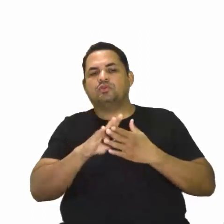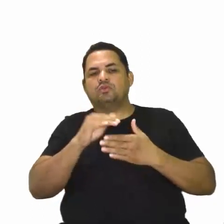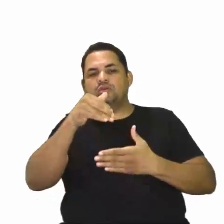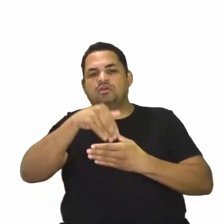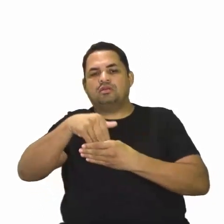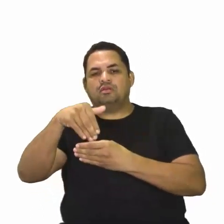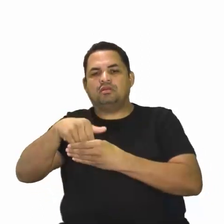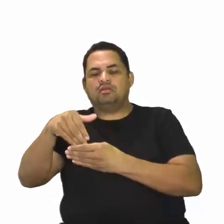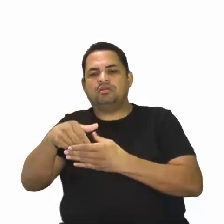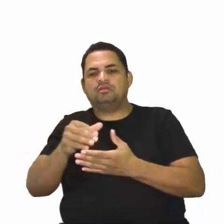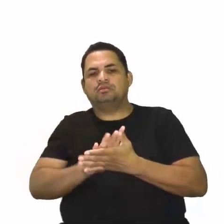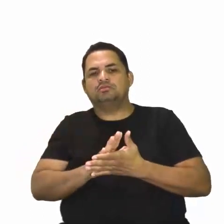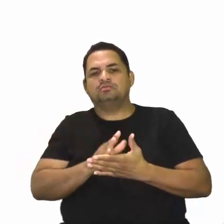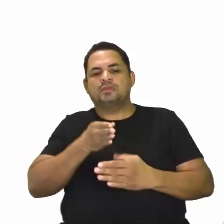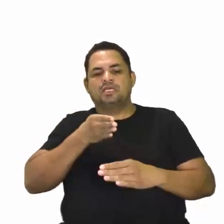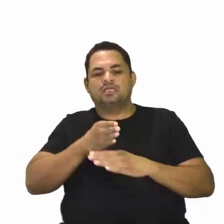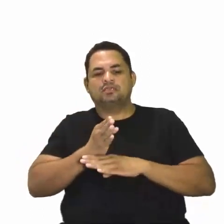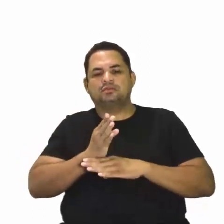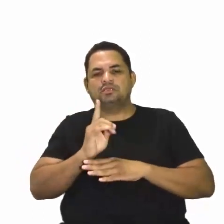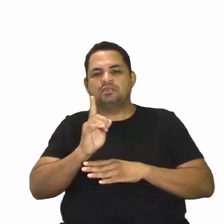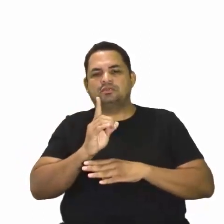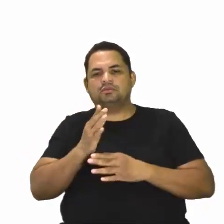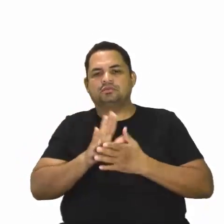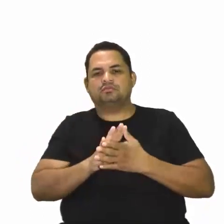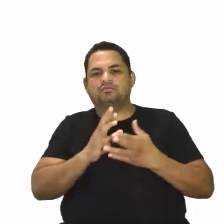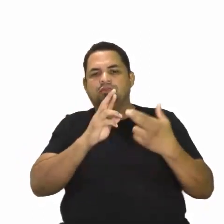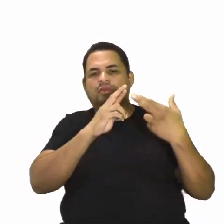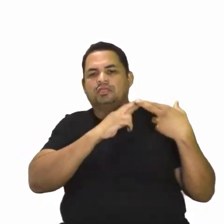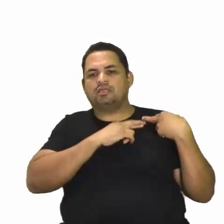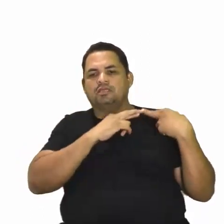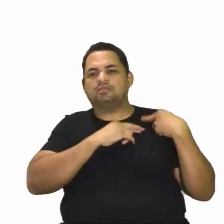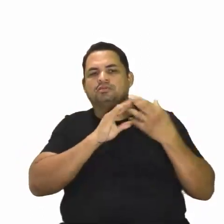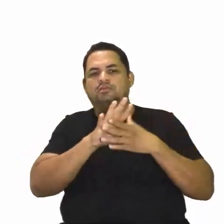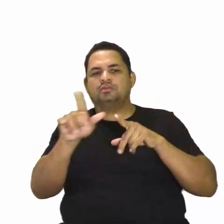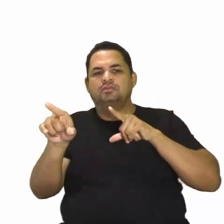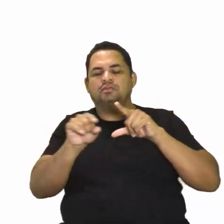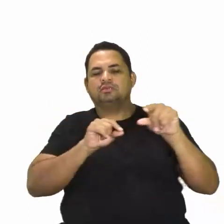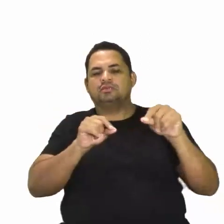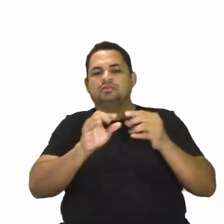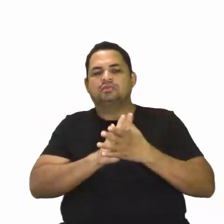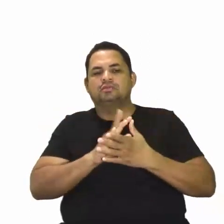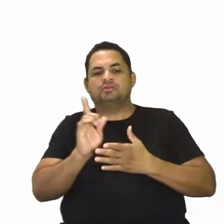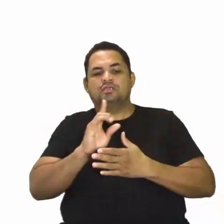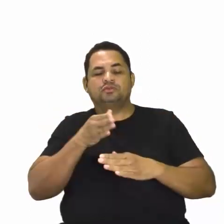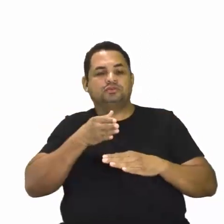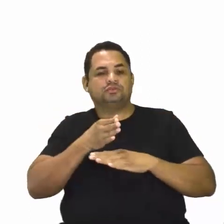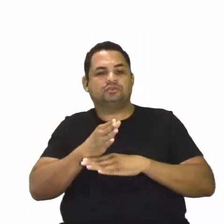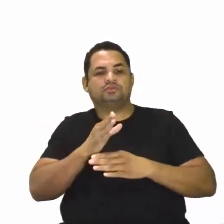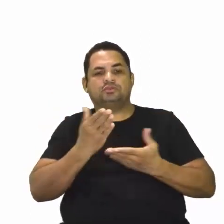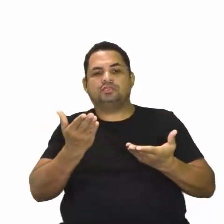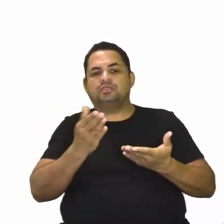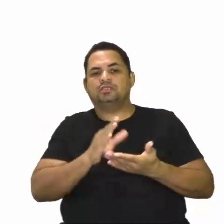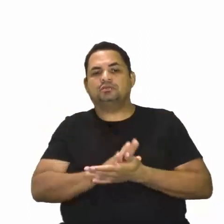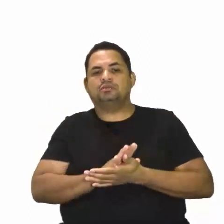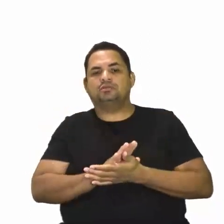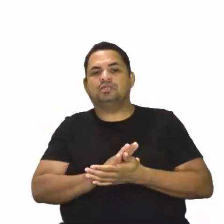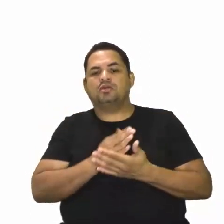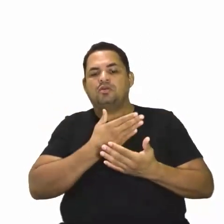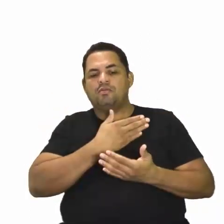Isso é eleição indireta. Órgão responsável pela escolha indireta do cargo de presidente da